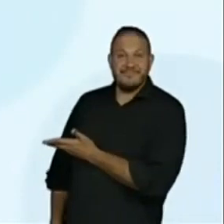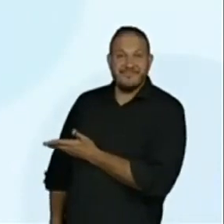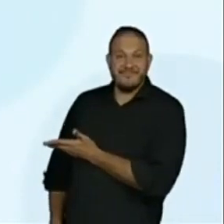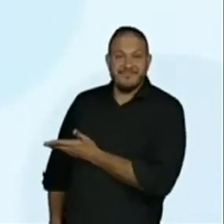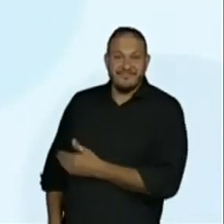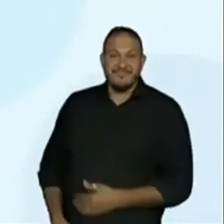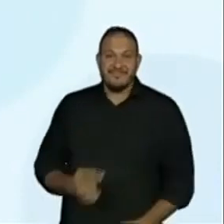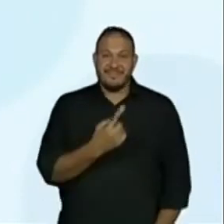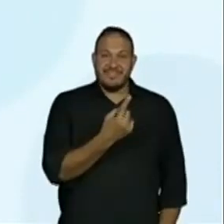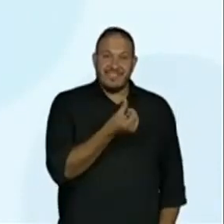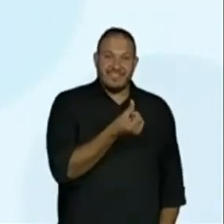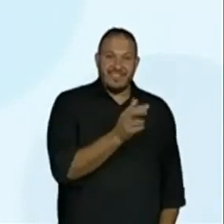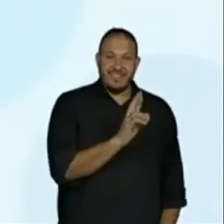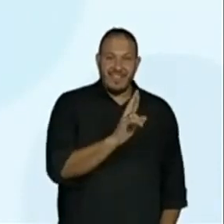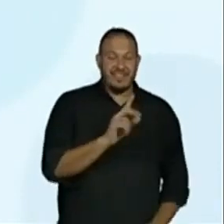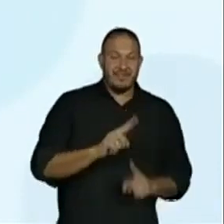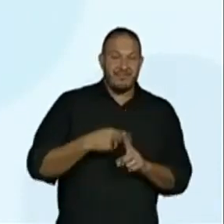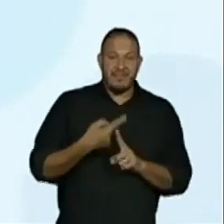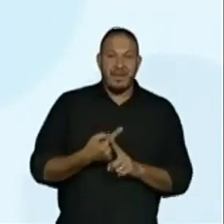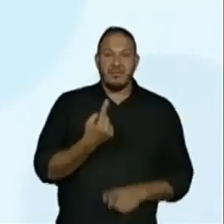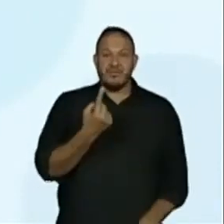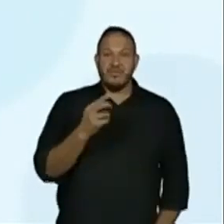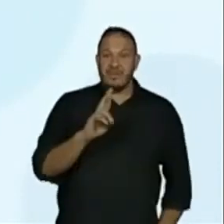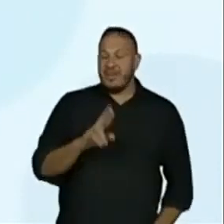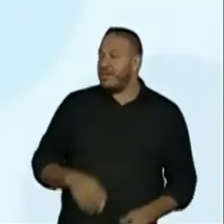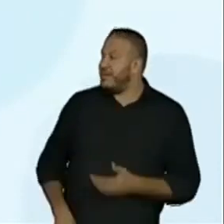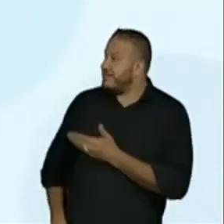R$ 16 mais R$ 1,